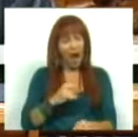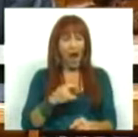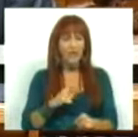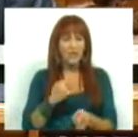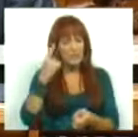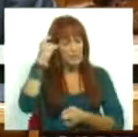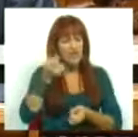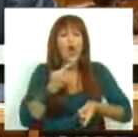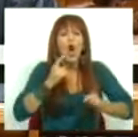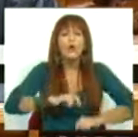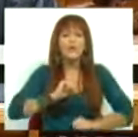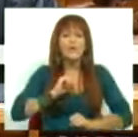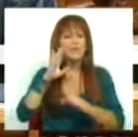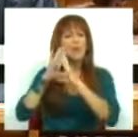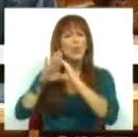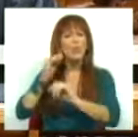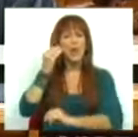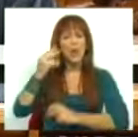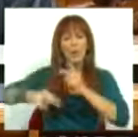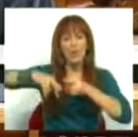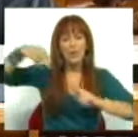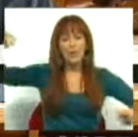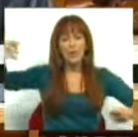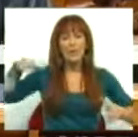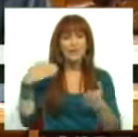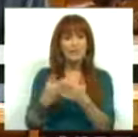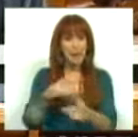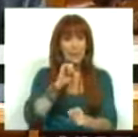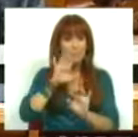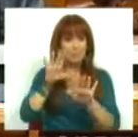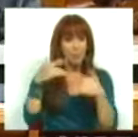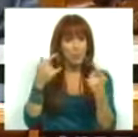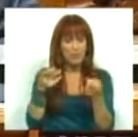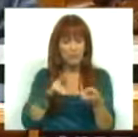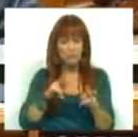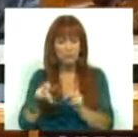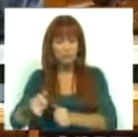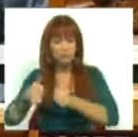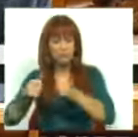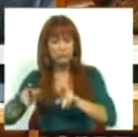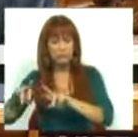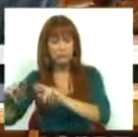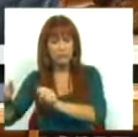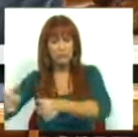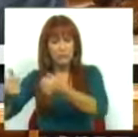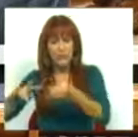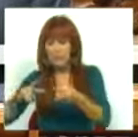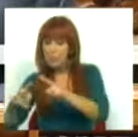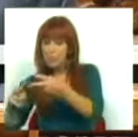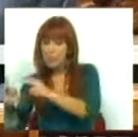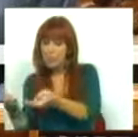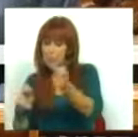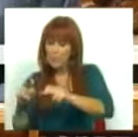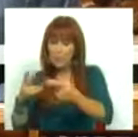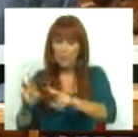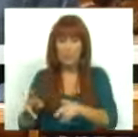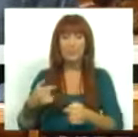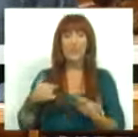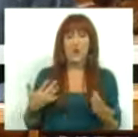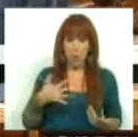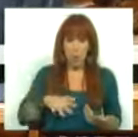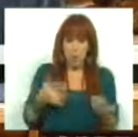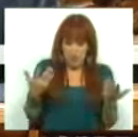que se repensasse o nosso modelo autárquico, tornando possível o seu aperfeiçoamento e remodelação. E gostaria,